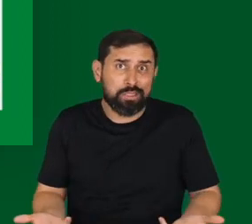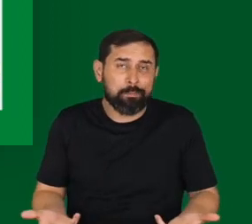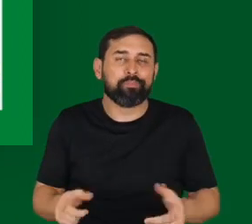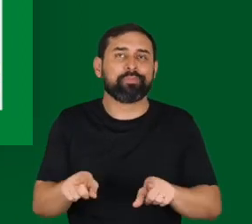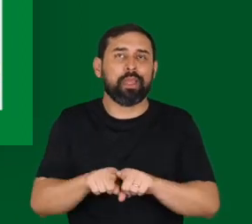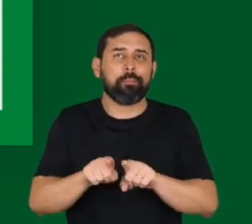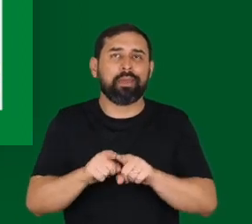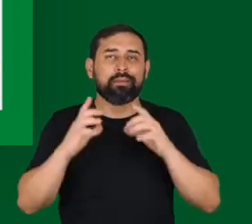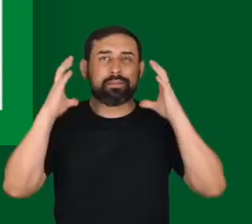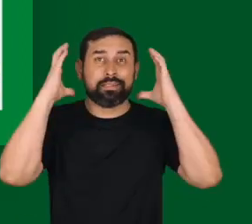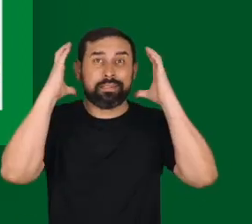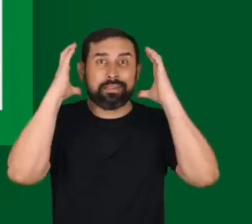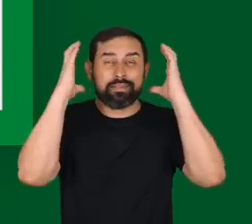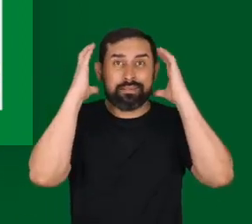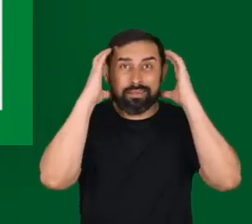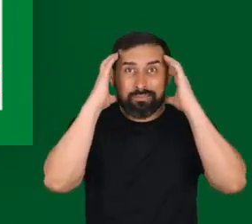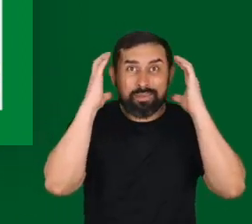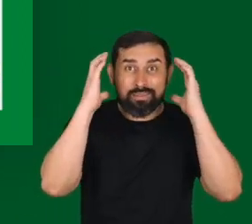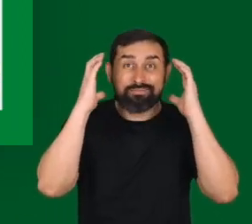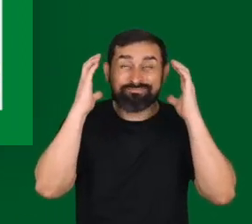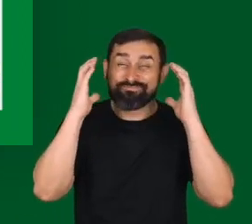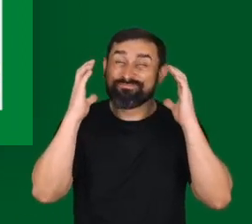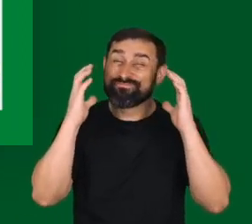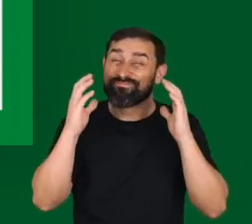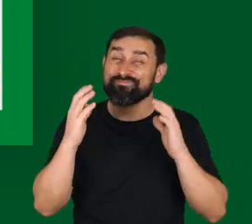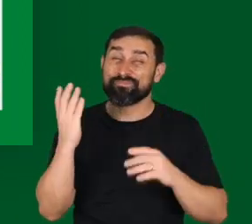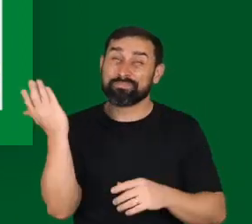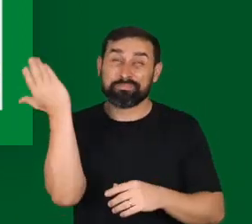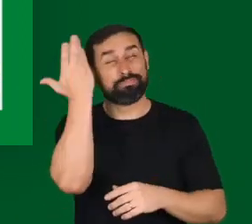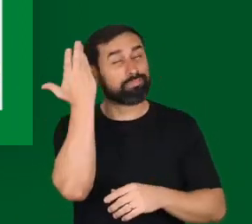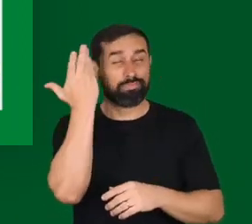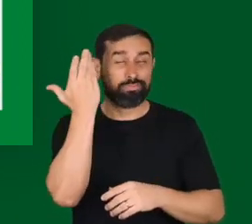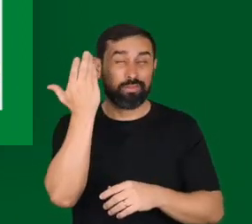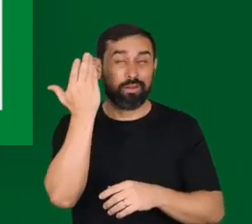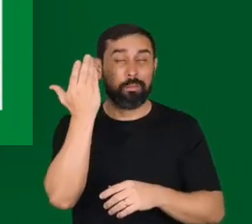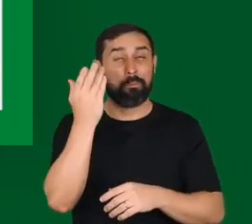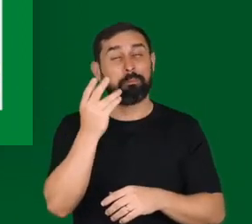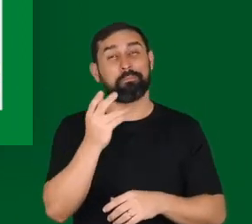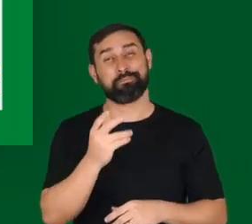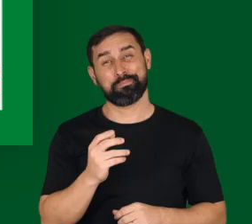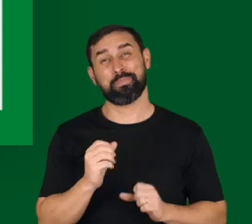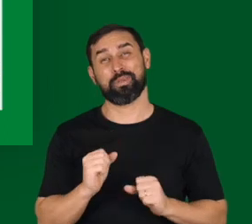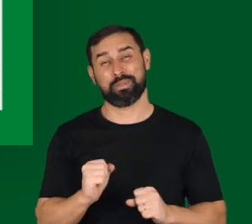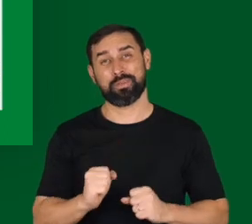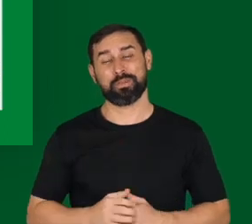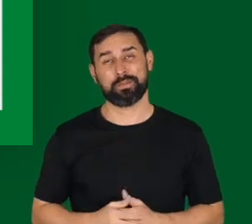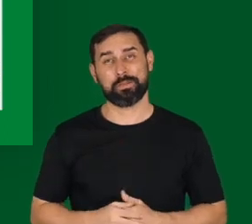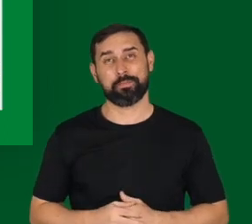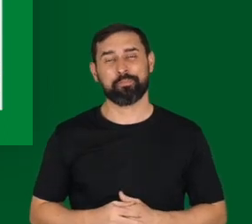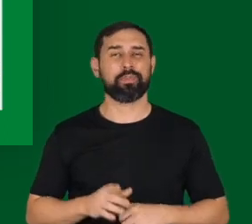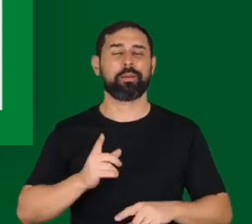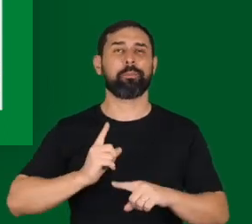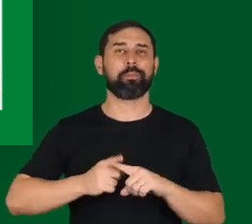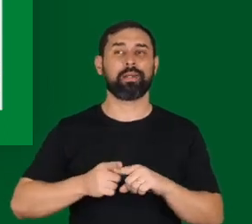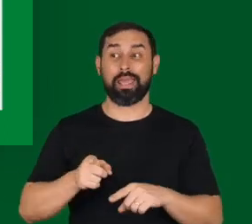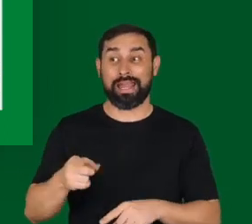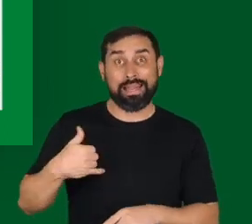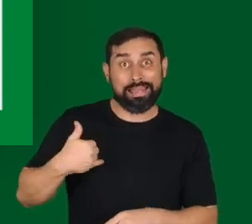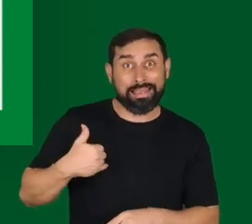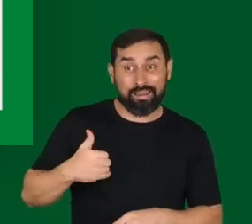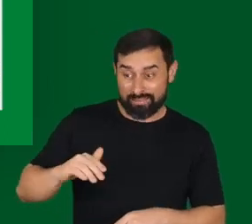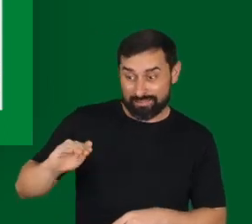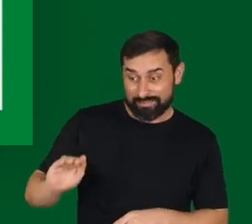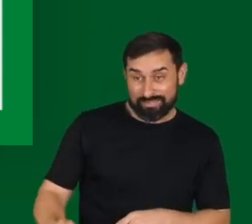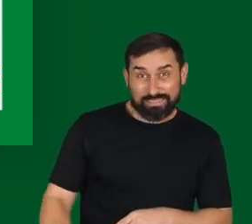em vários órgãos. E a cabeça também, pelo risco de trauma crânioencefálico, se tratando que